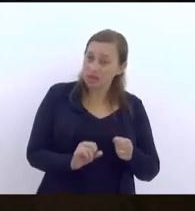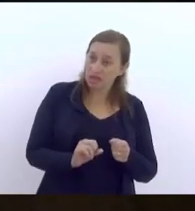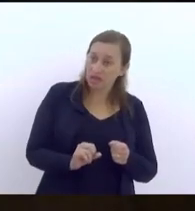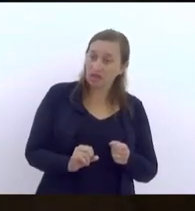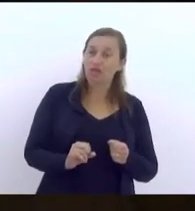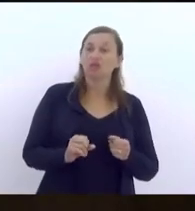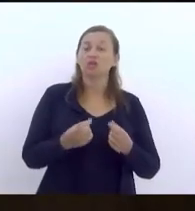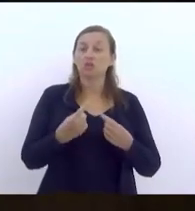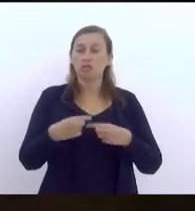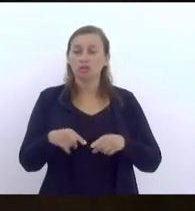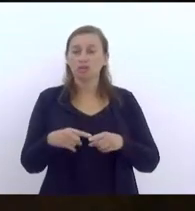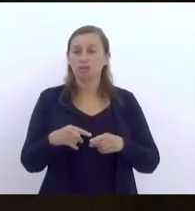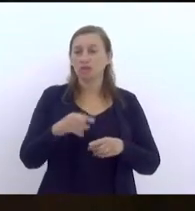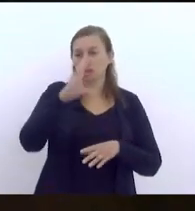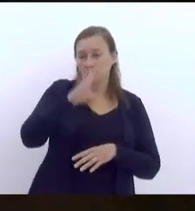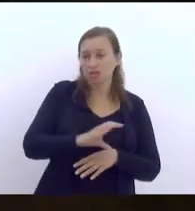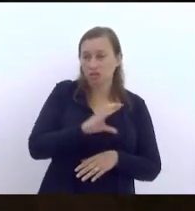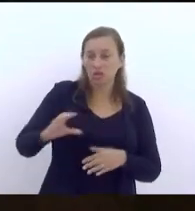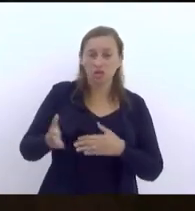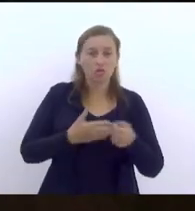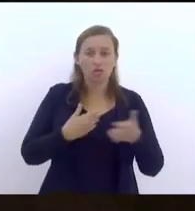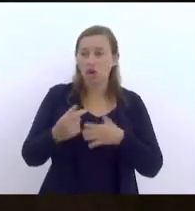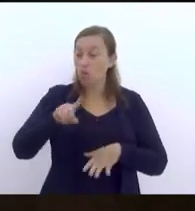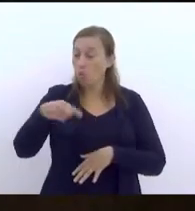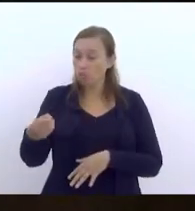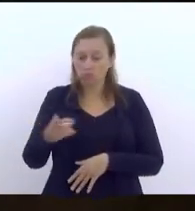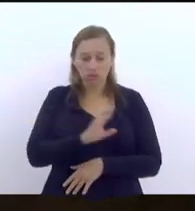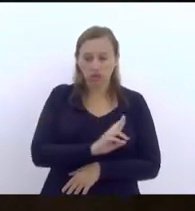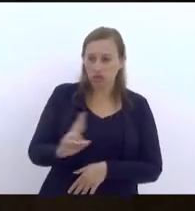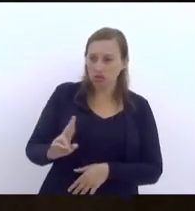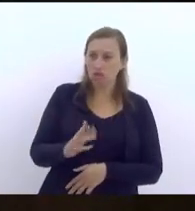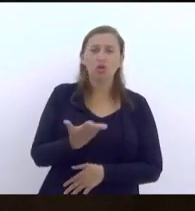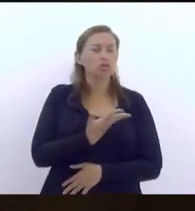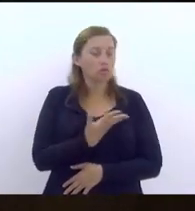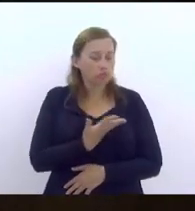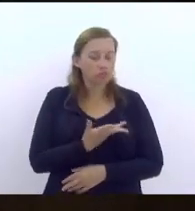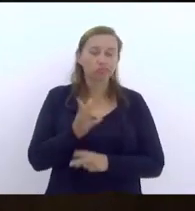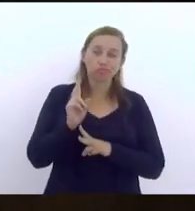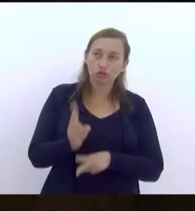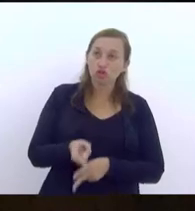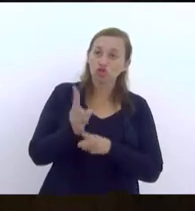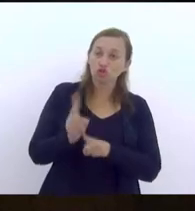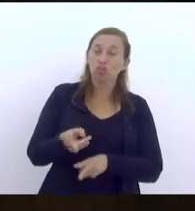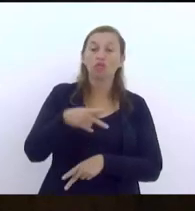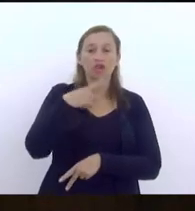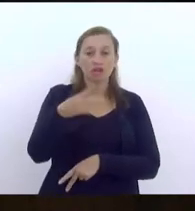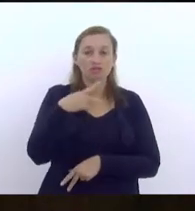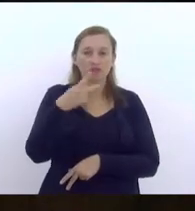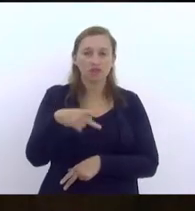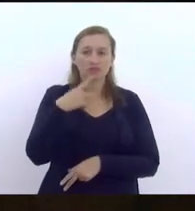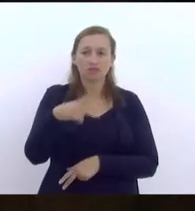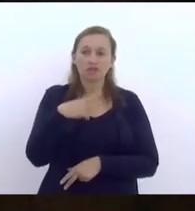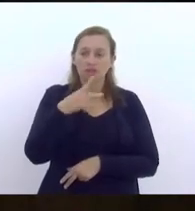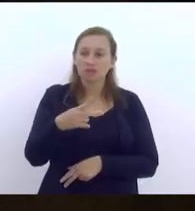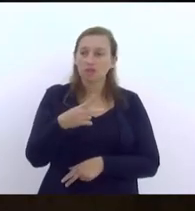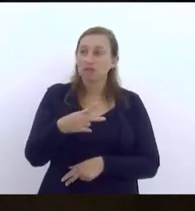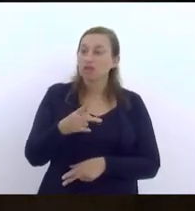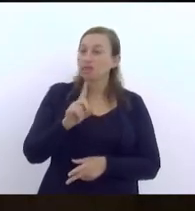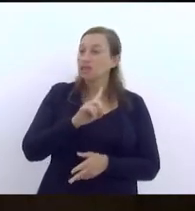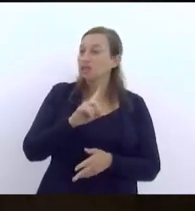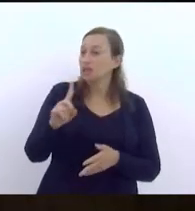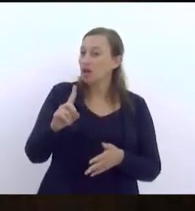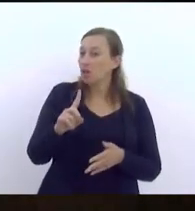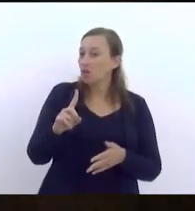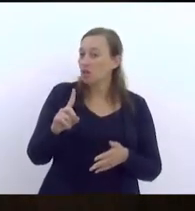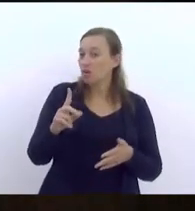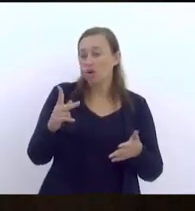Igreja Católica, ou qualquer outra forma de religião. E os colegas continuam argumentando em algo que não